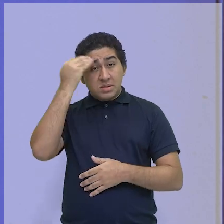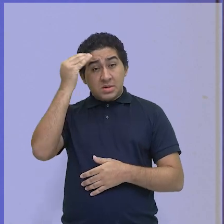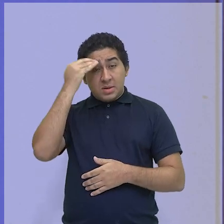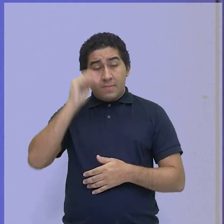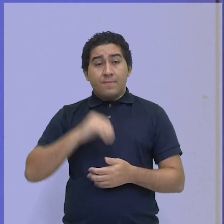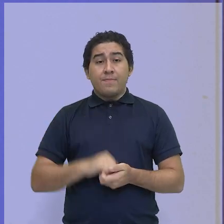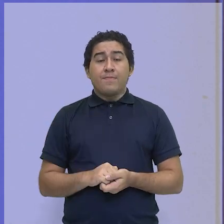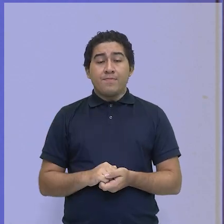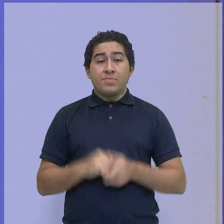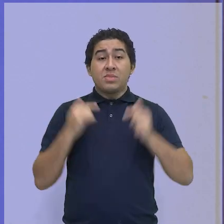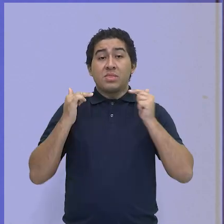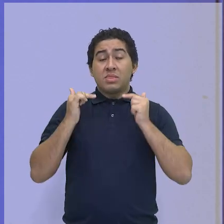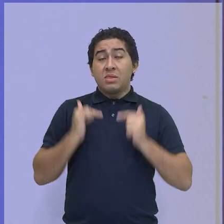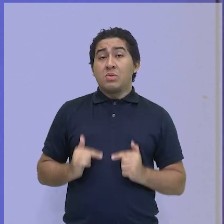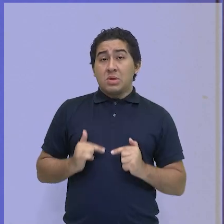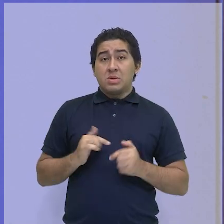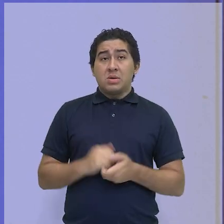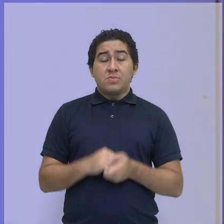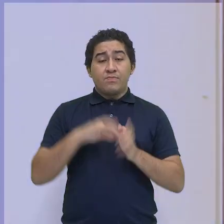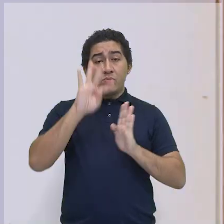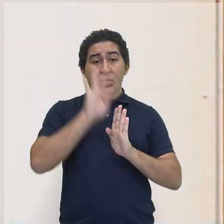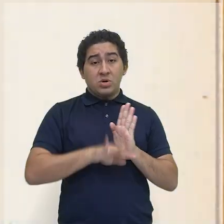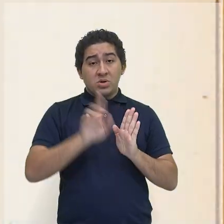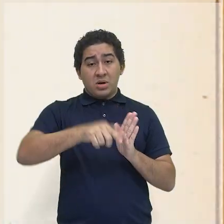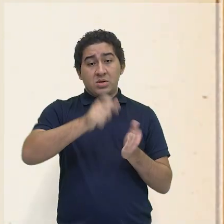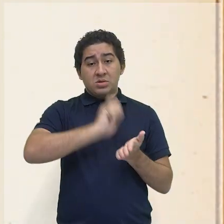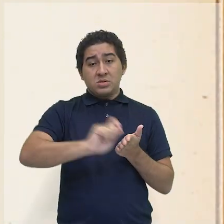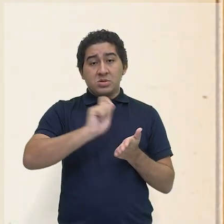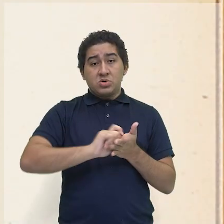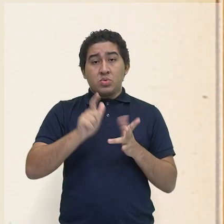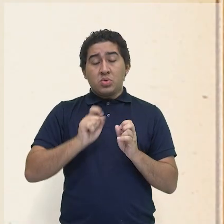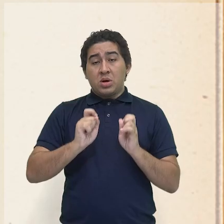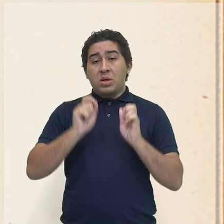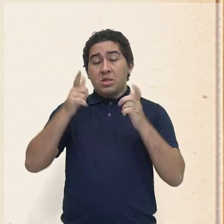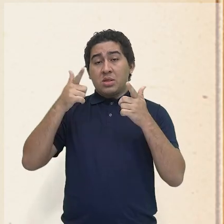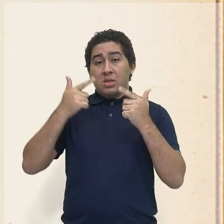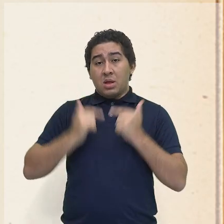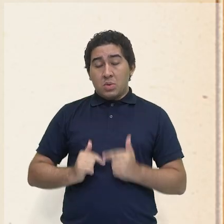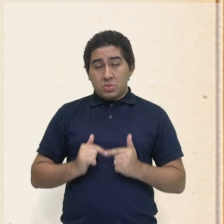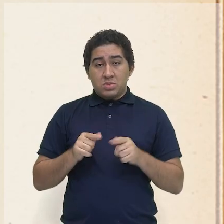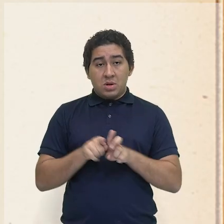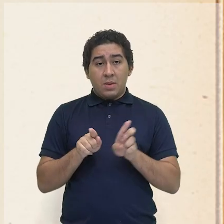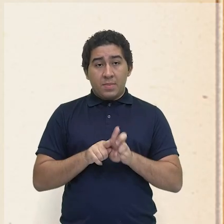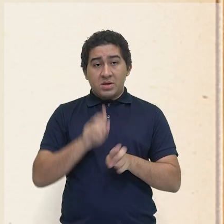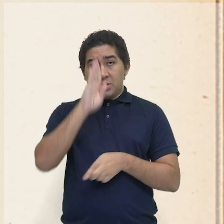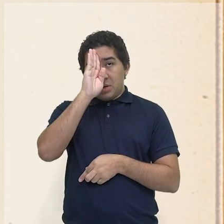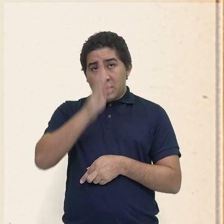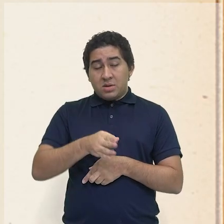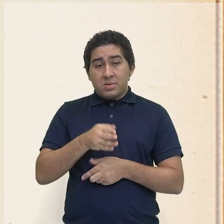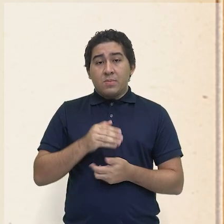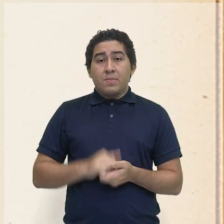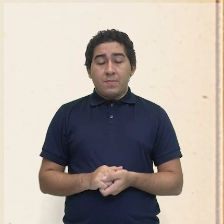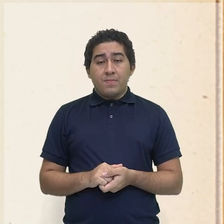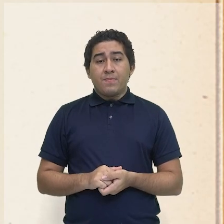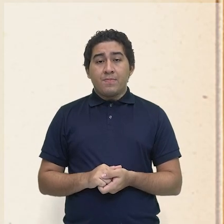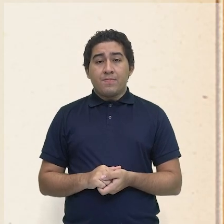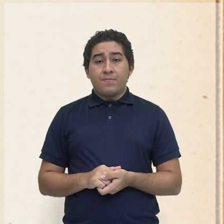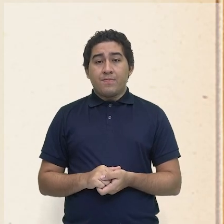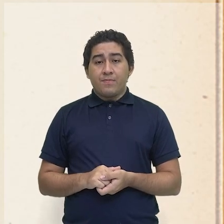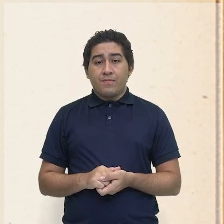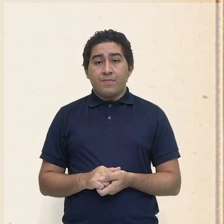Os textos são redigidos de forma impessoal e objetiva, ok? Vai direto